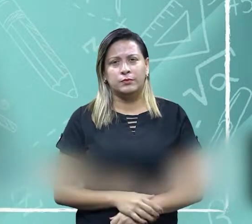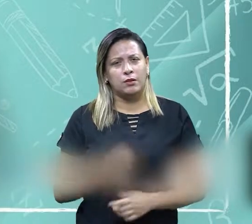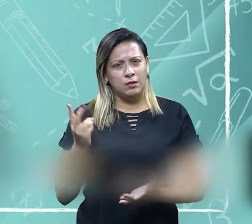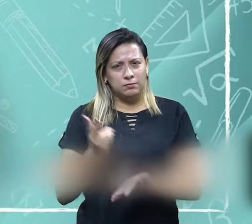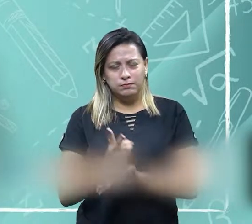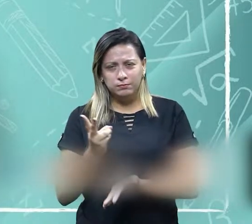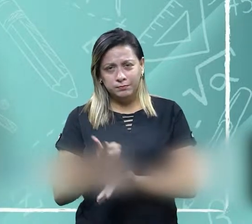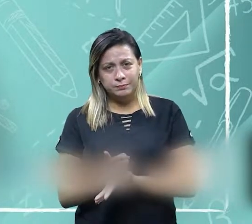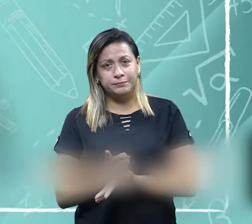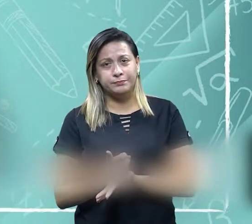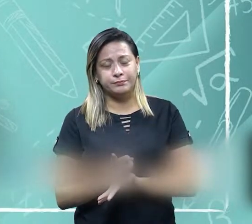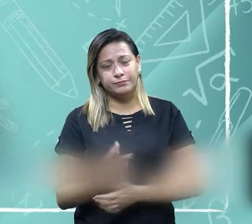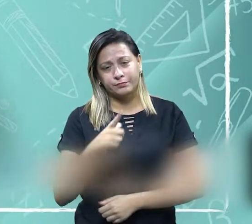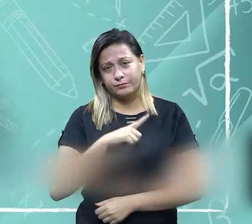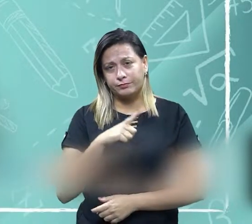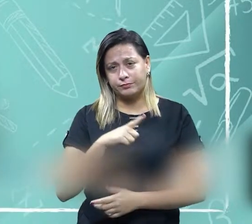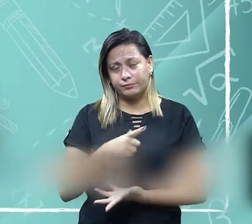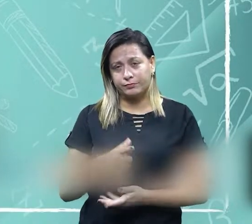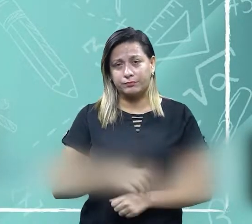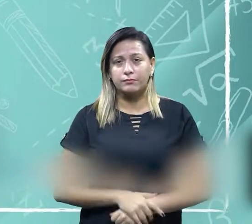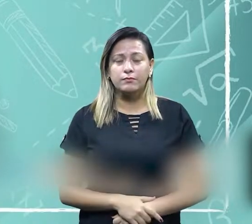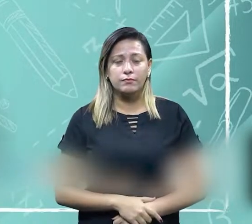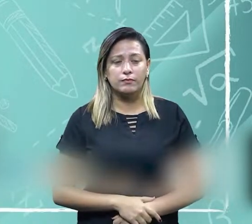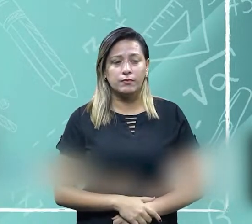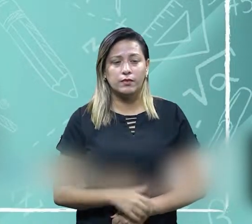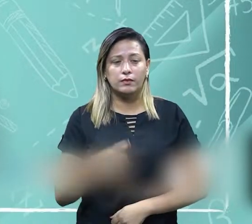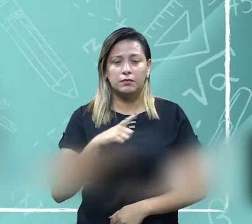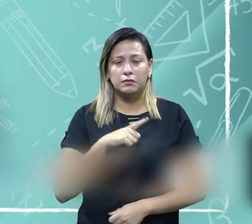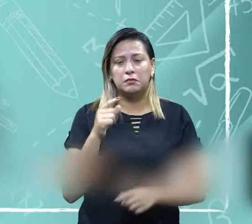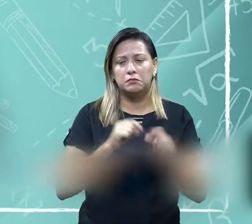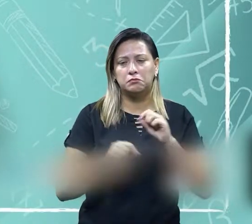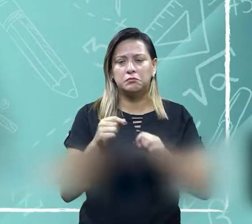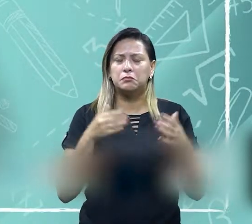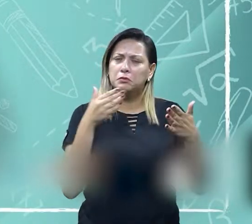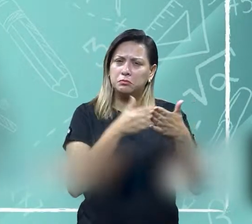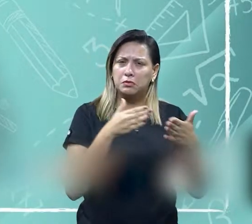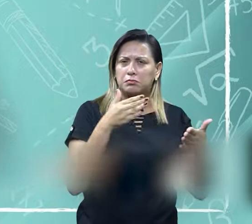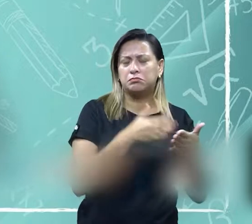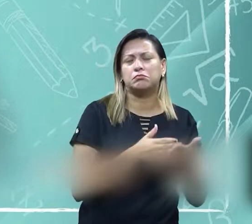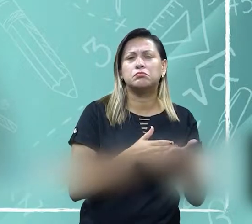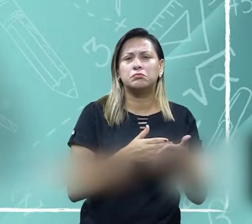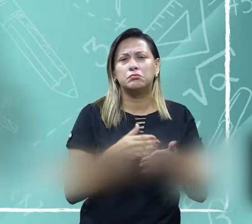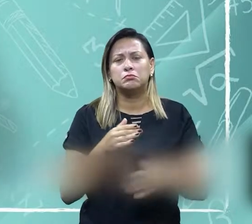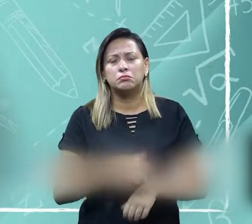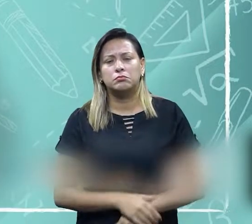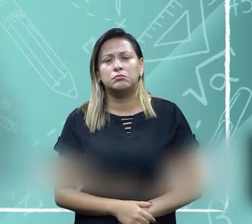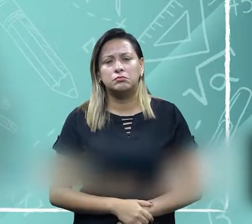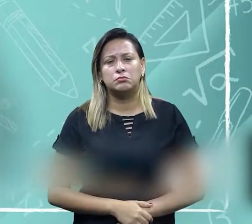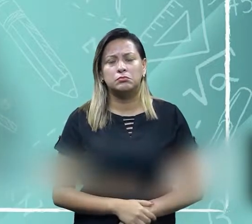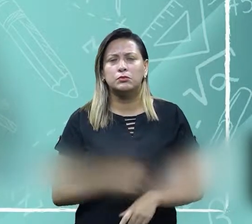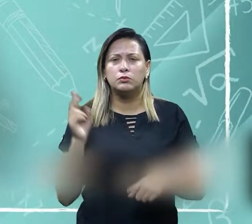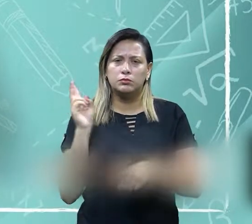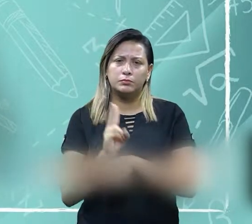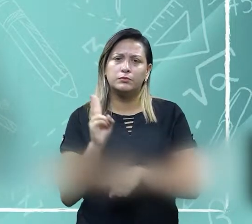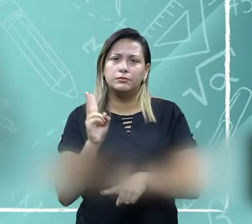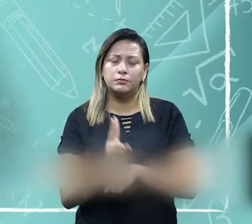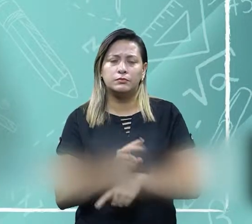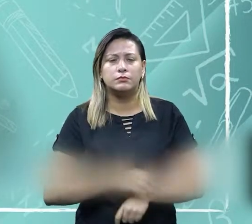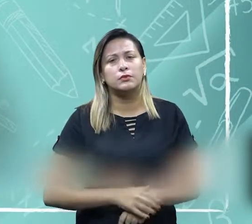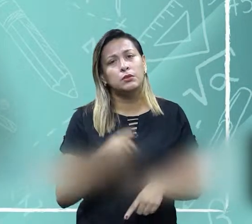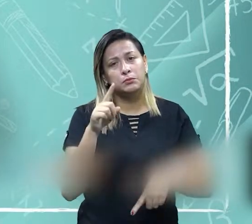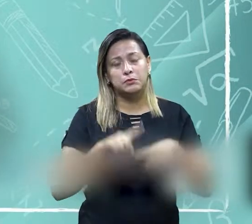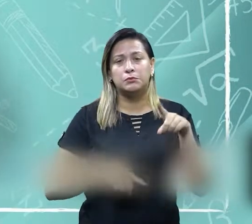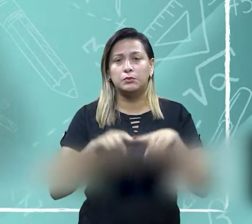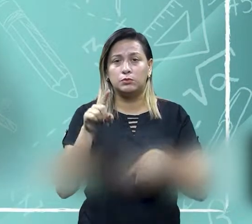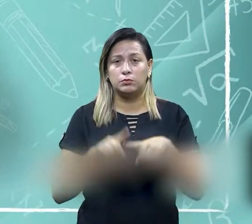existe algumas maneiras de tratar como barreiras de proteção para que esses produtos não cheguem